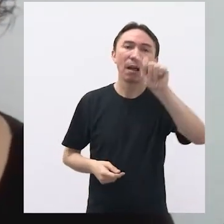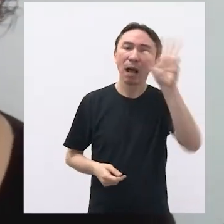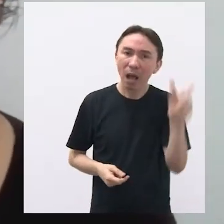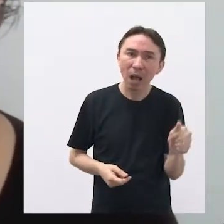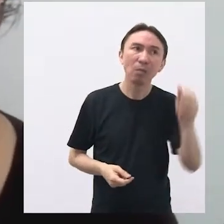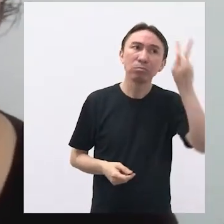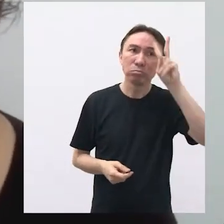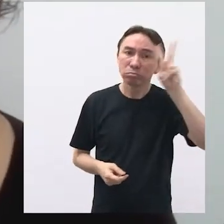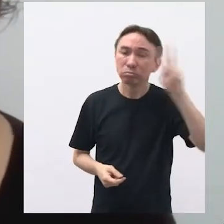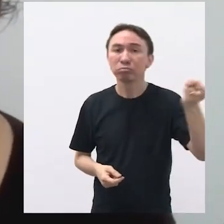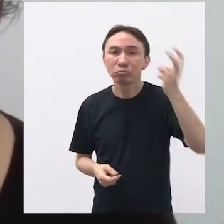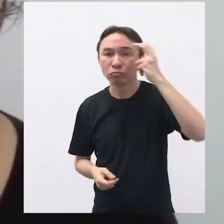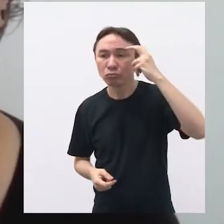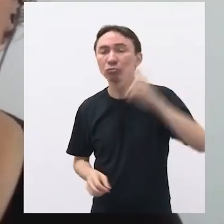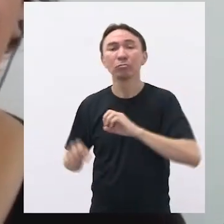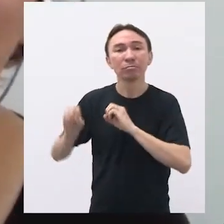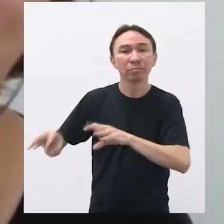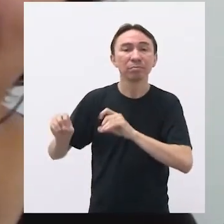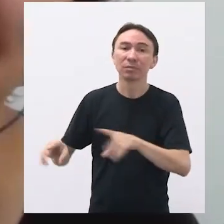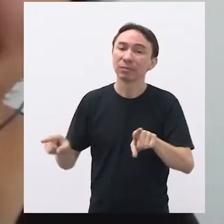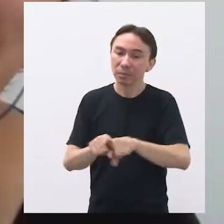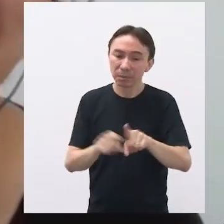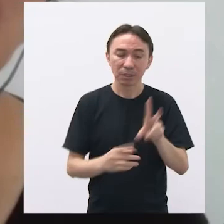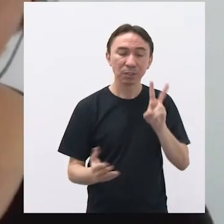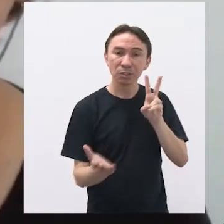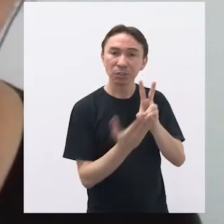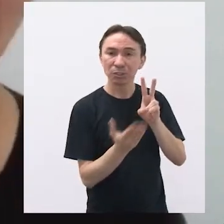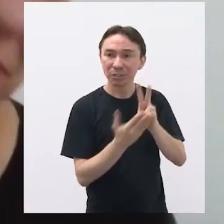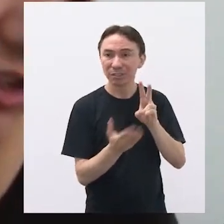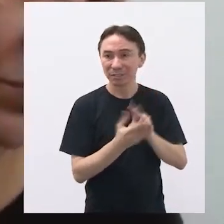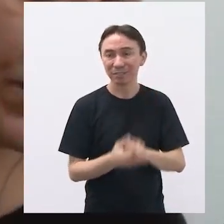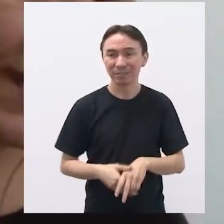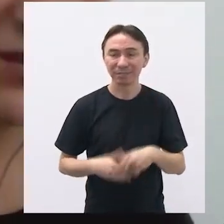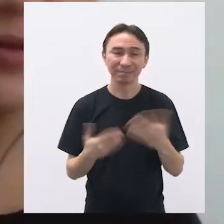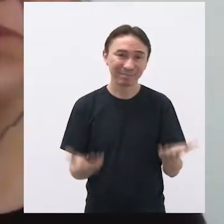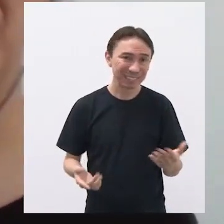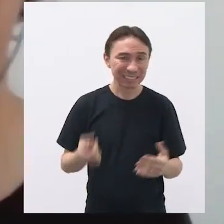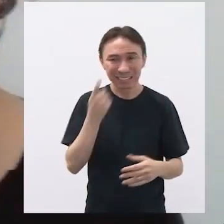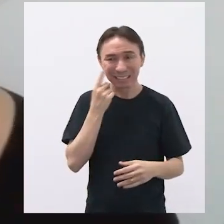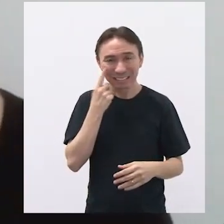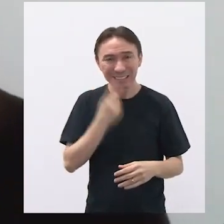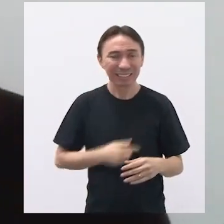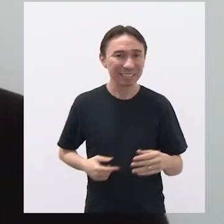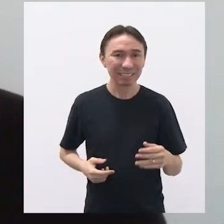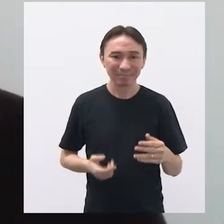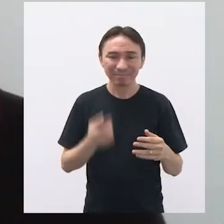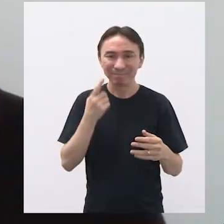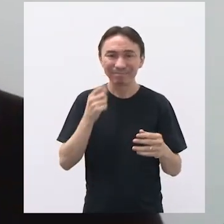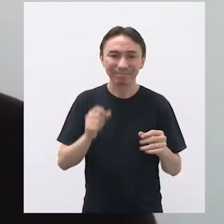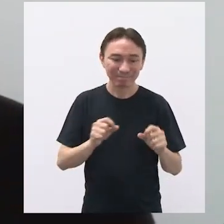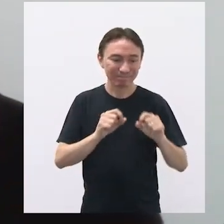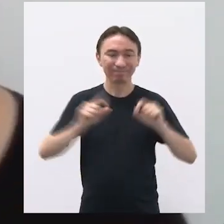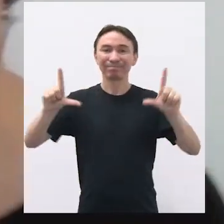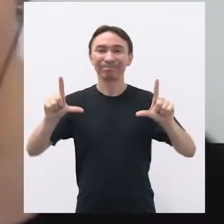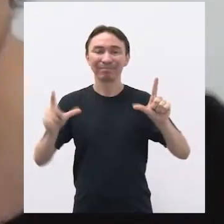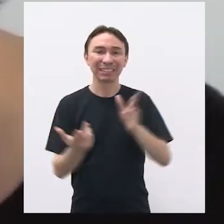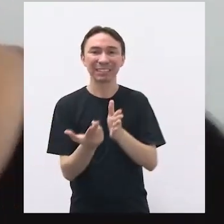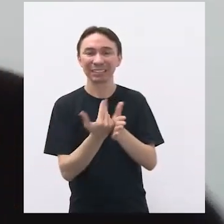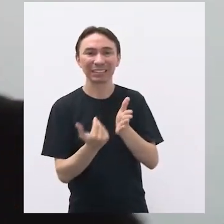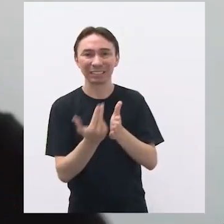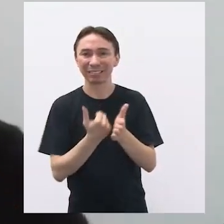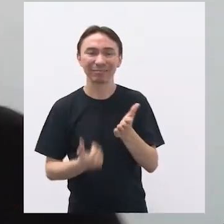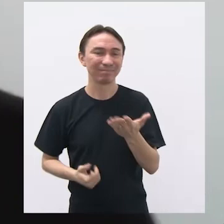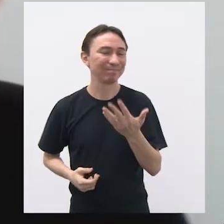cultura afro-brasileira e indígena, tá? Que pena que não apareceu o símbolo, se puderem colocar, vocês vão relembrar, mas passo